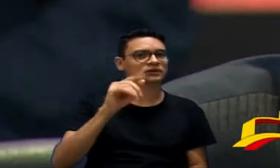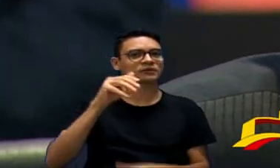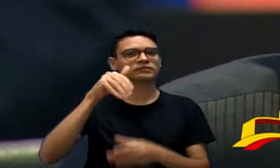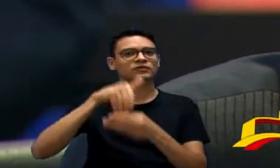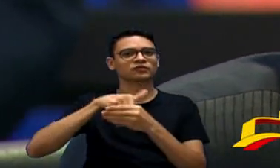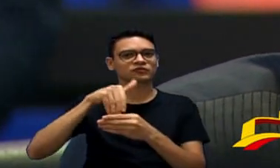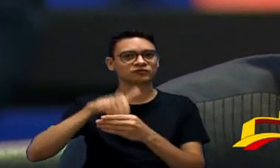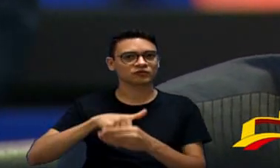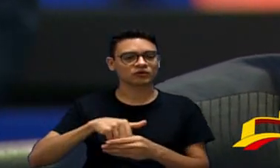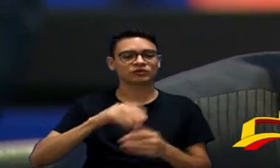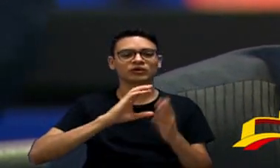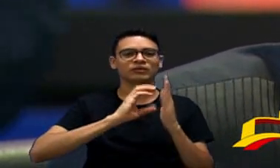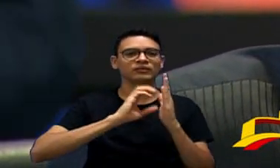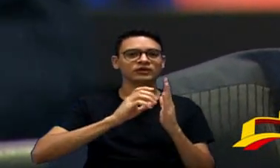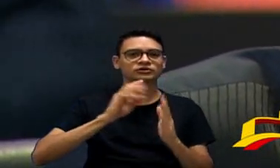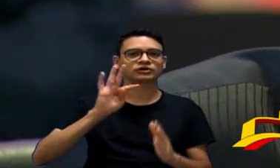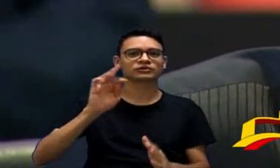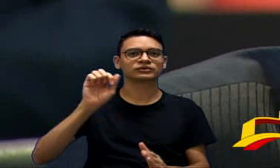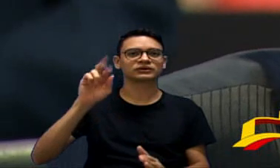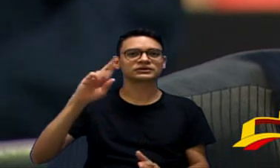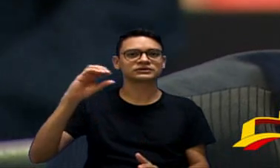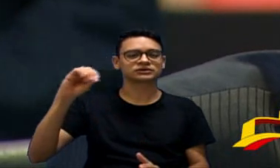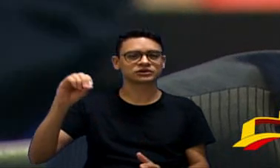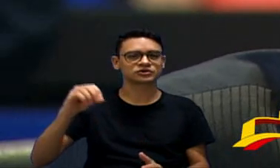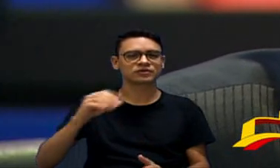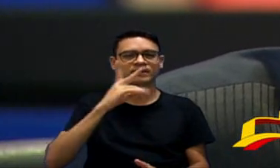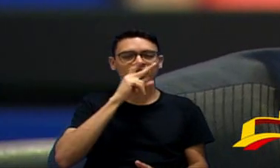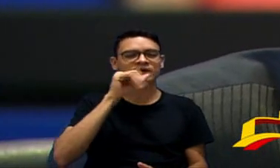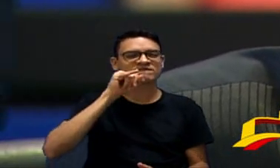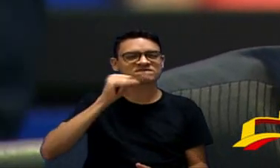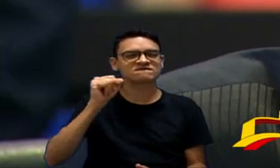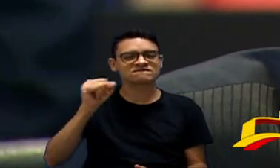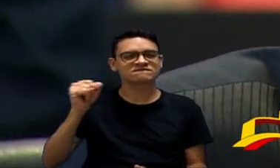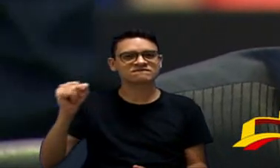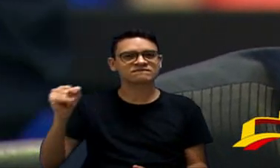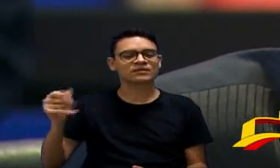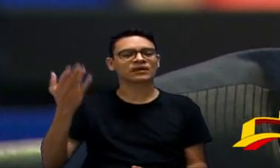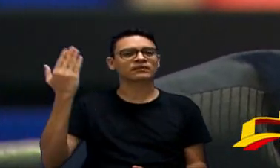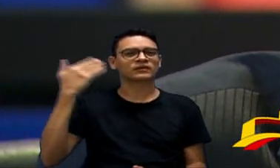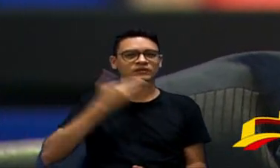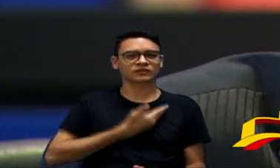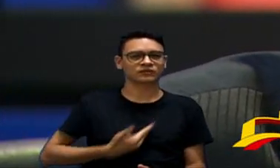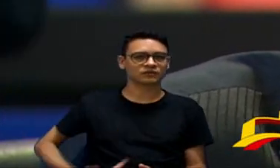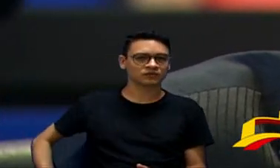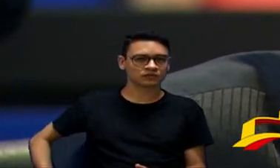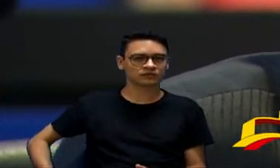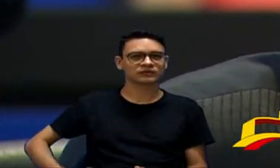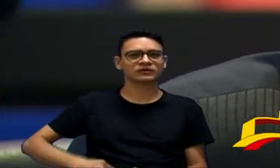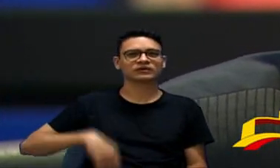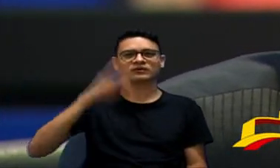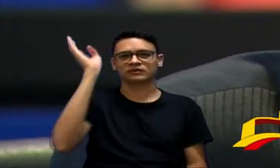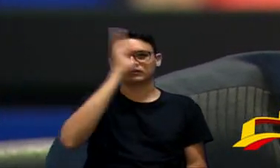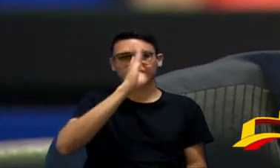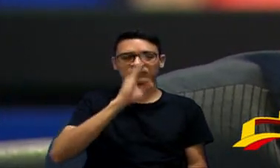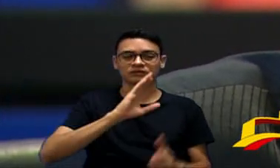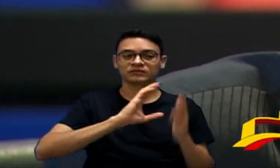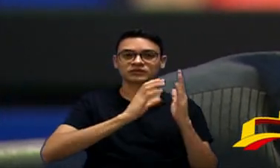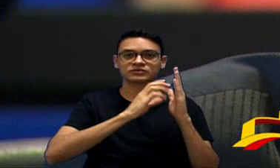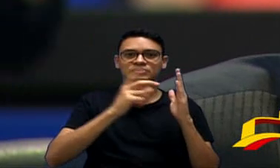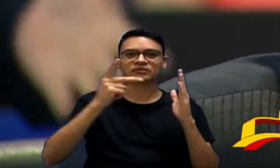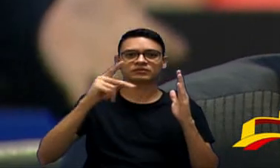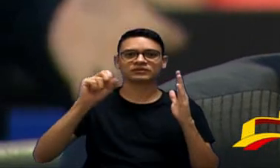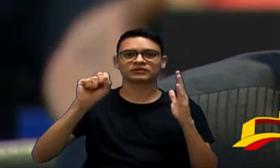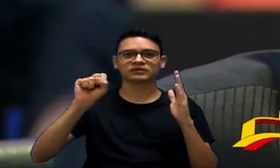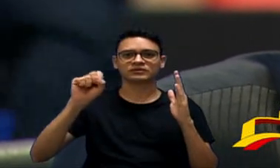partido do Tarcísio mamou o tempo inteiro, quando o nosso governo era o governo federal e quando o PSDB estava no governo antes